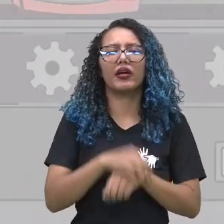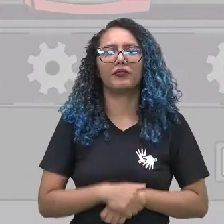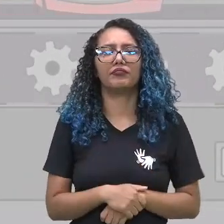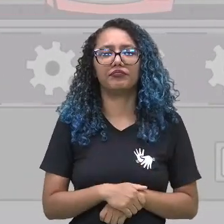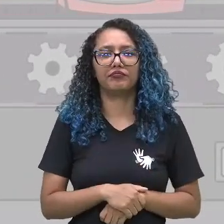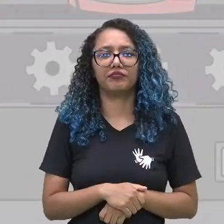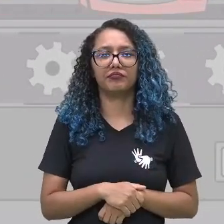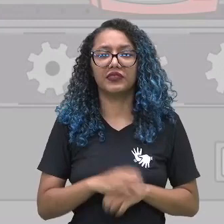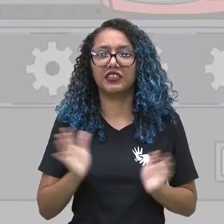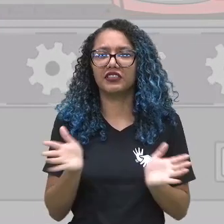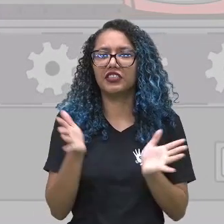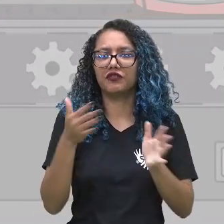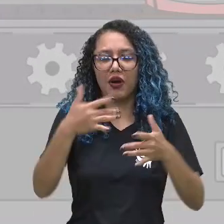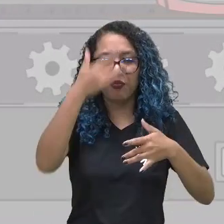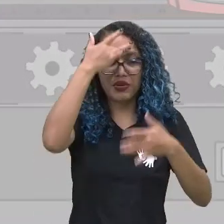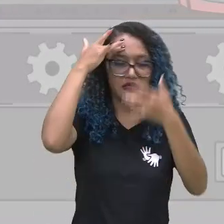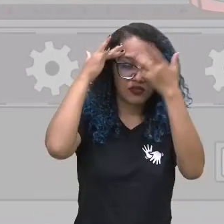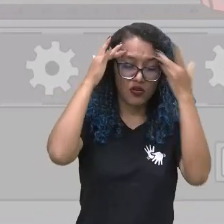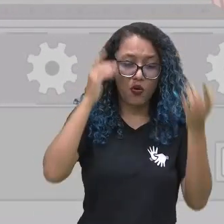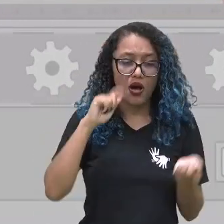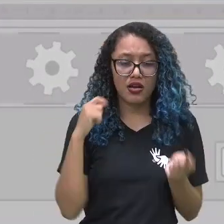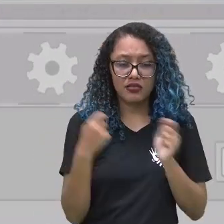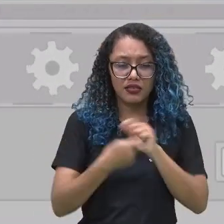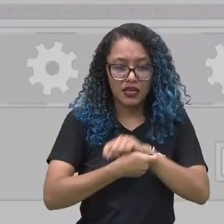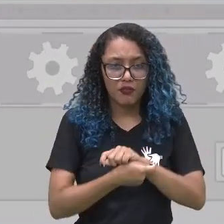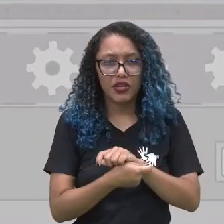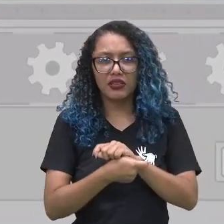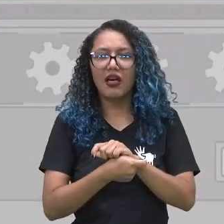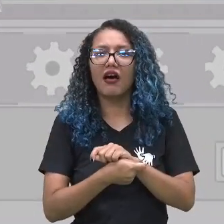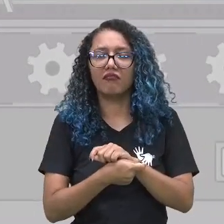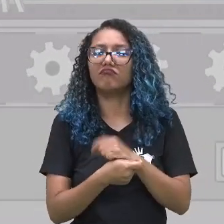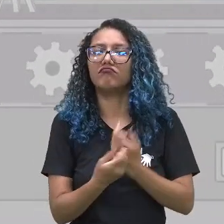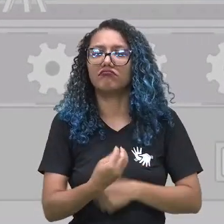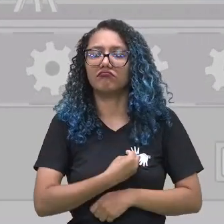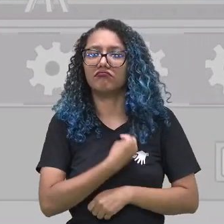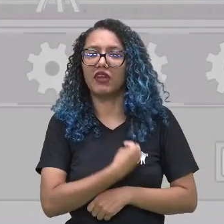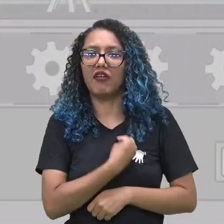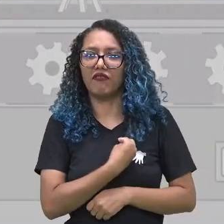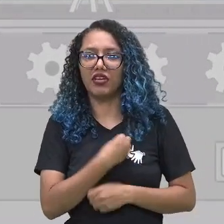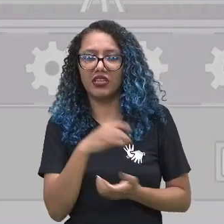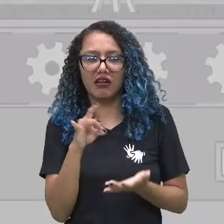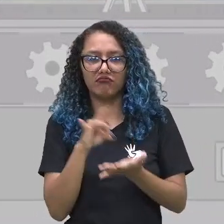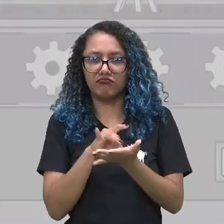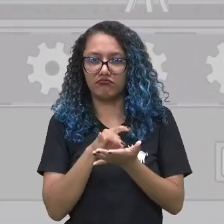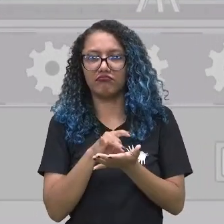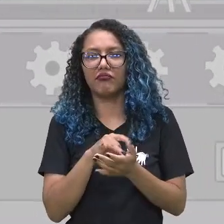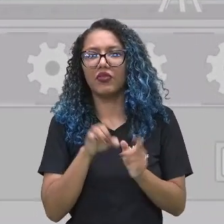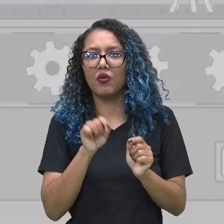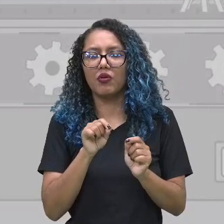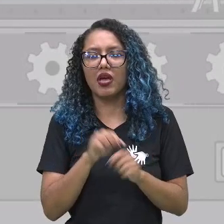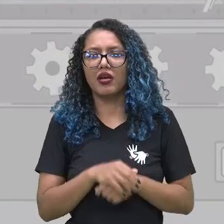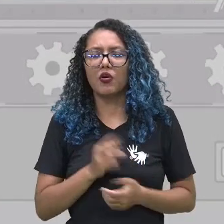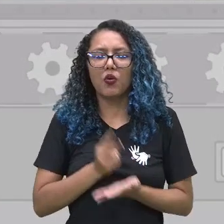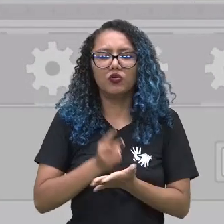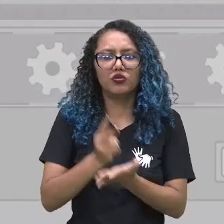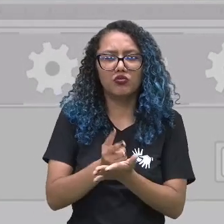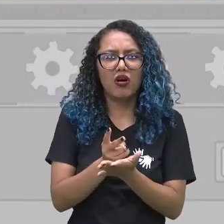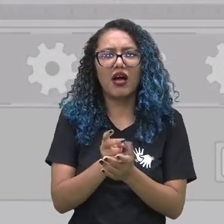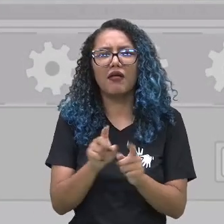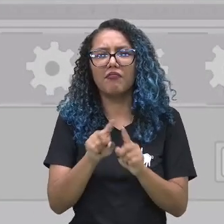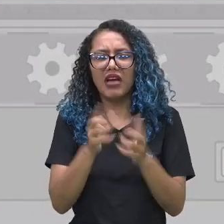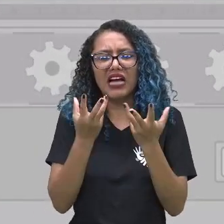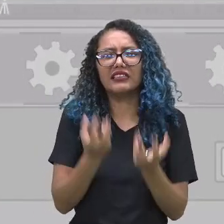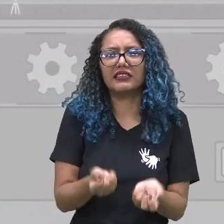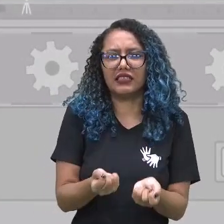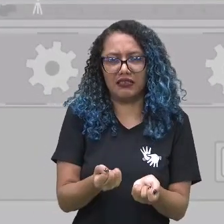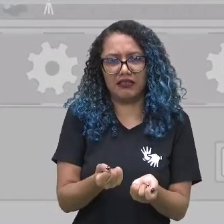se adequem, né, a essa realidade e viva nela sem questionar, né, sem questionar. É assim mesmo,